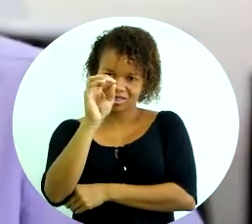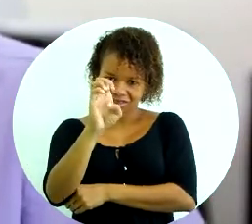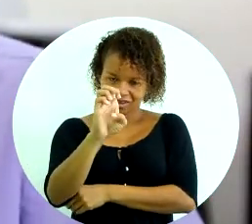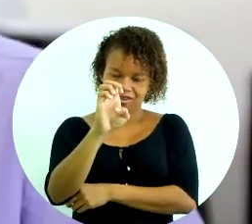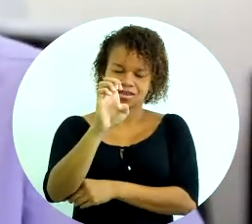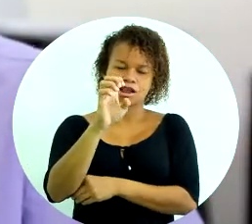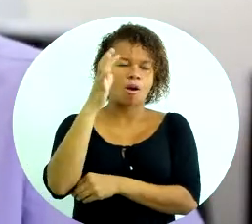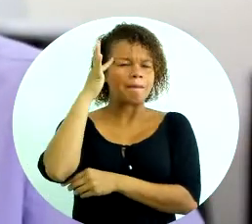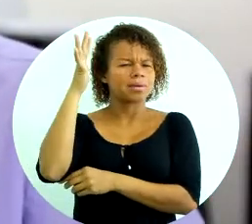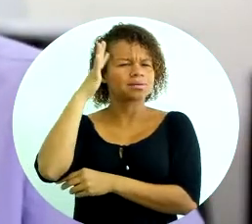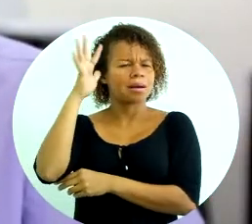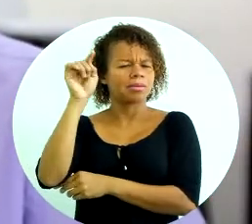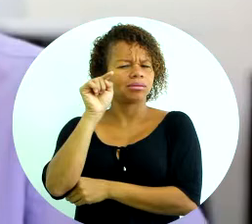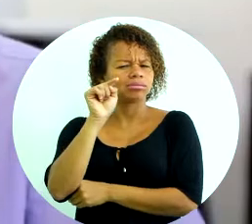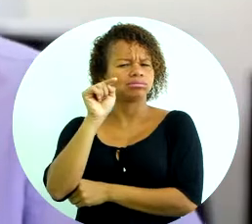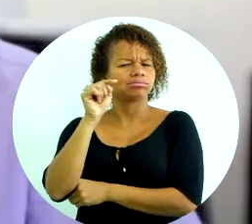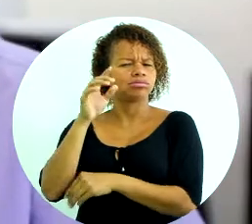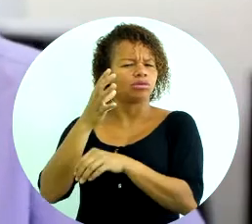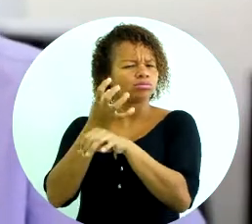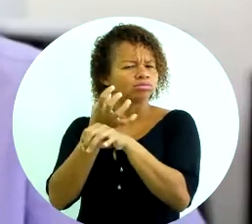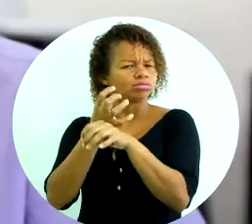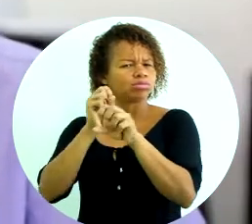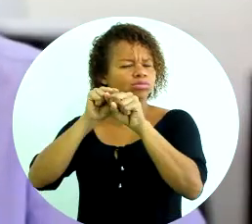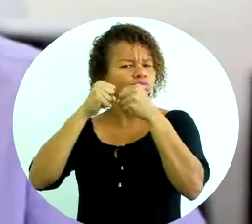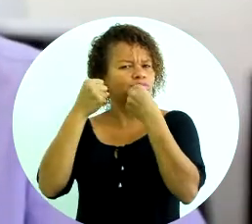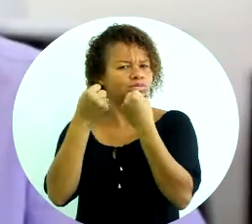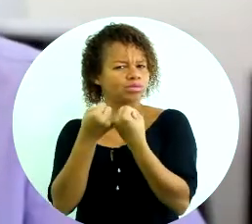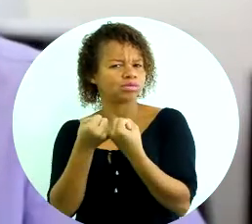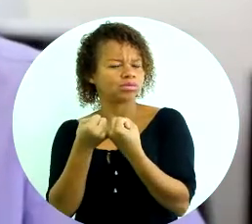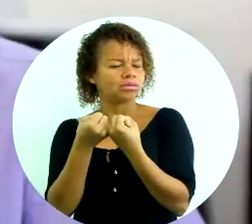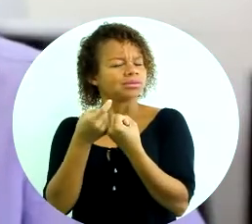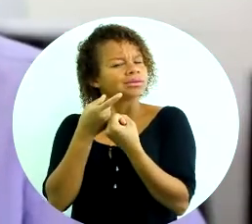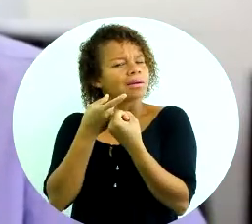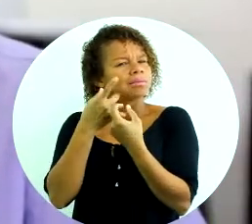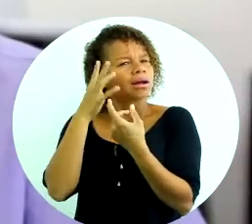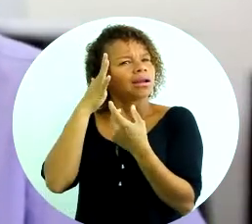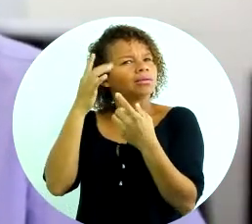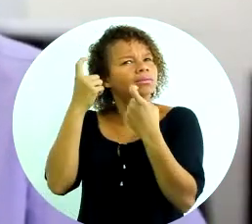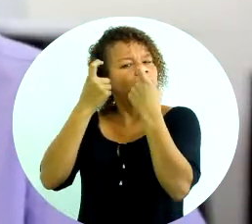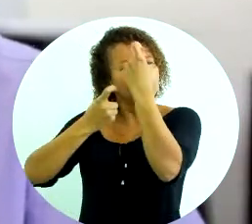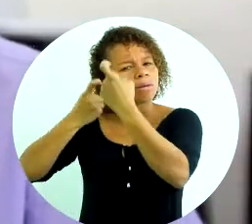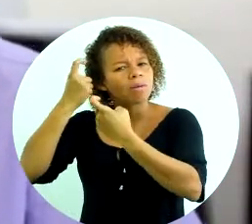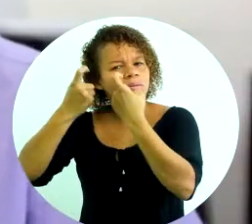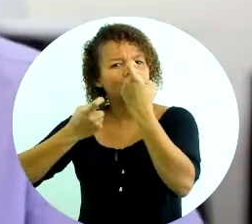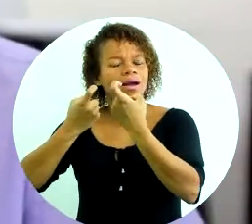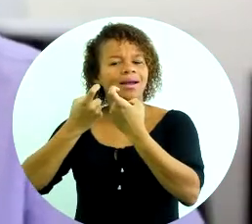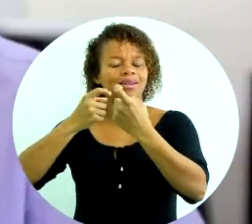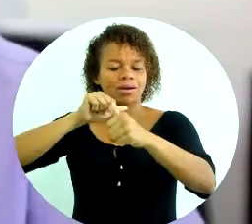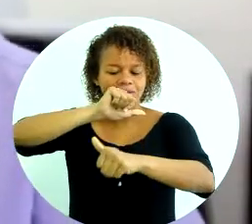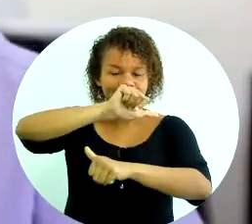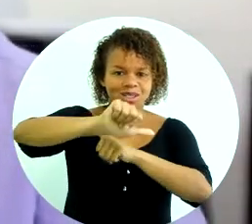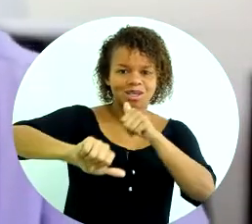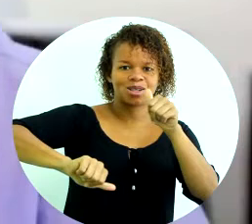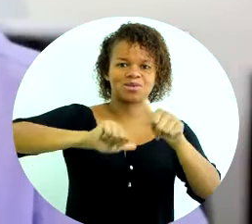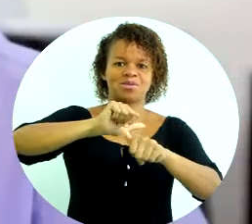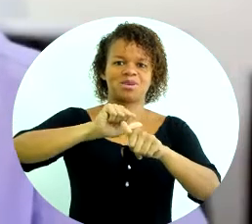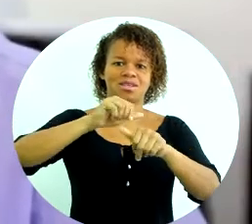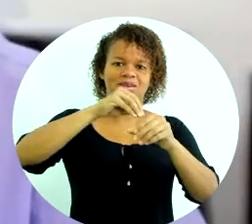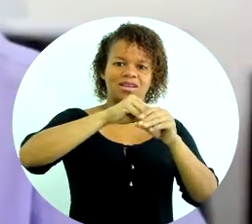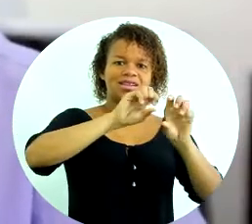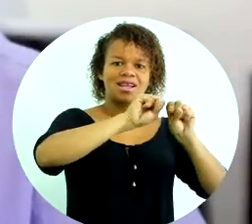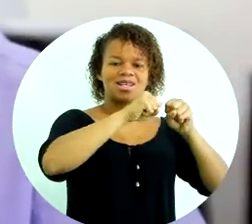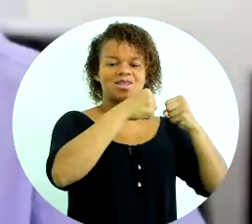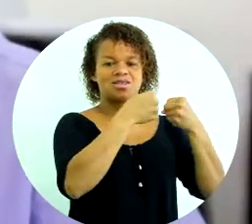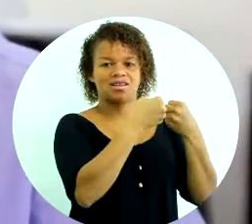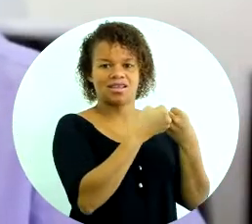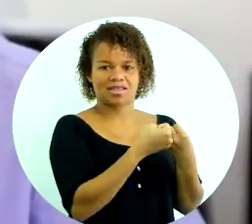Soviética. O pensamento de Marx, diferente do pensamento do Emile Durkheim, está muito mais preocupado com a